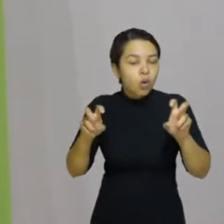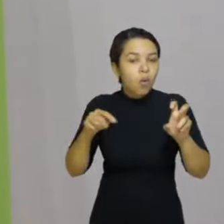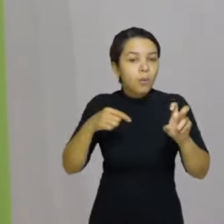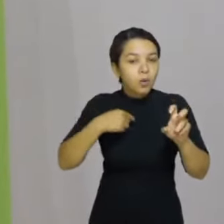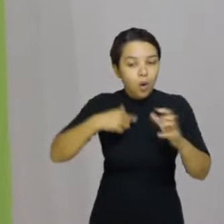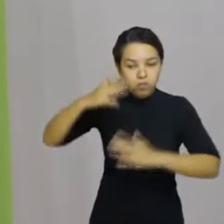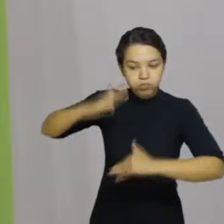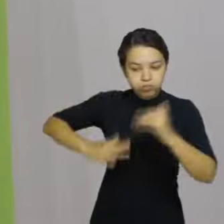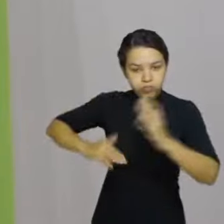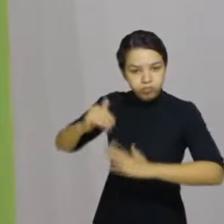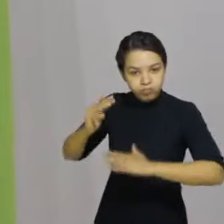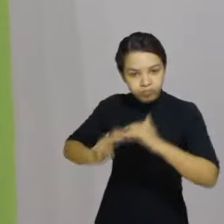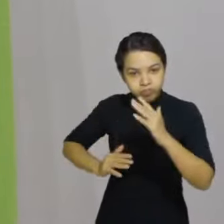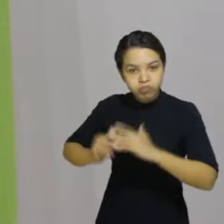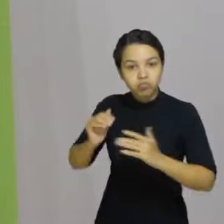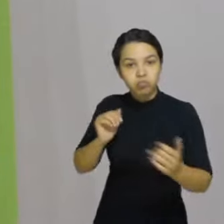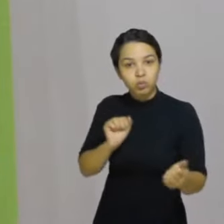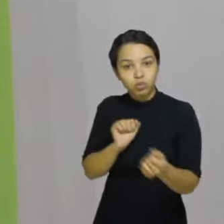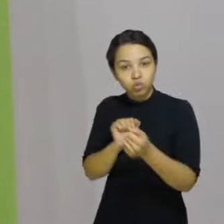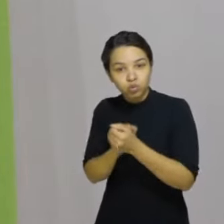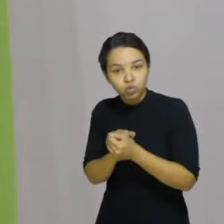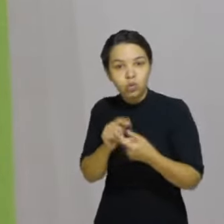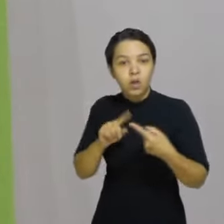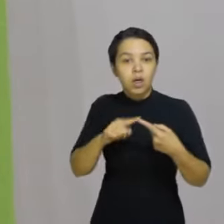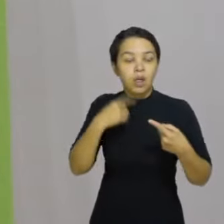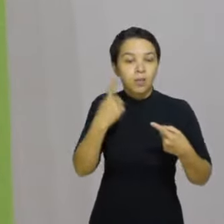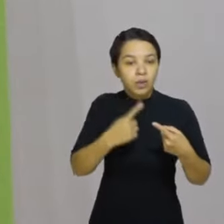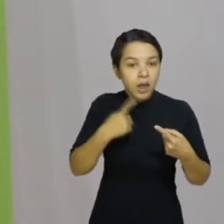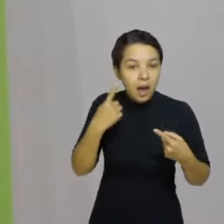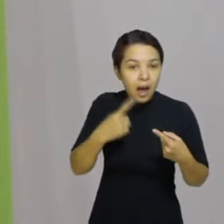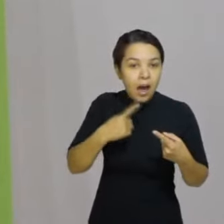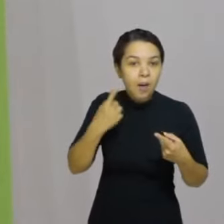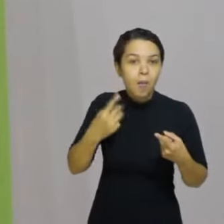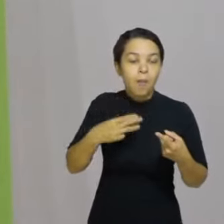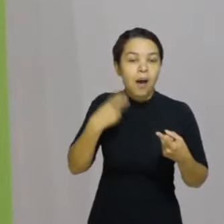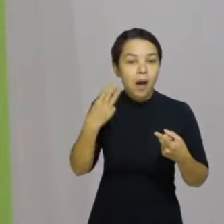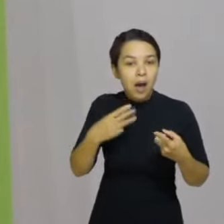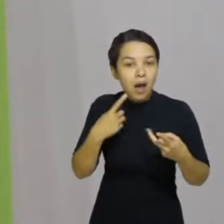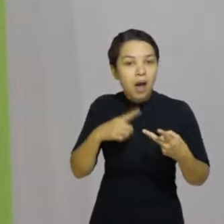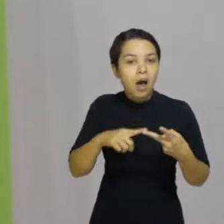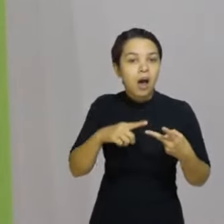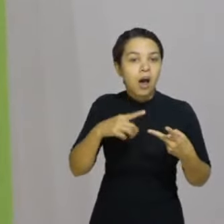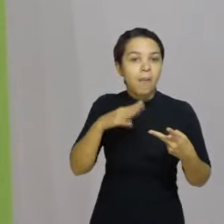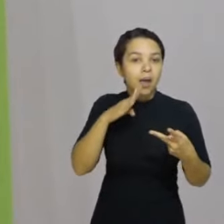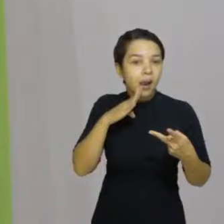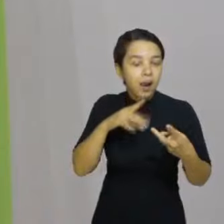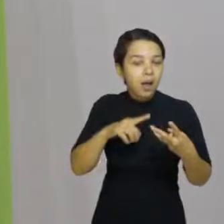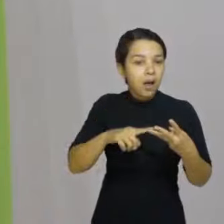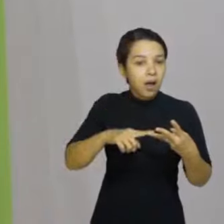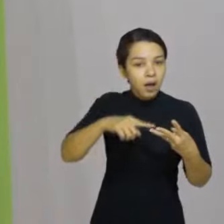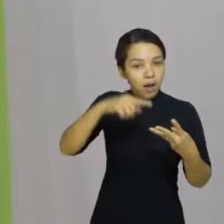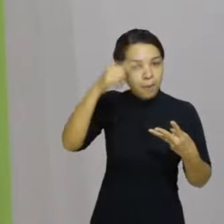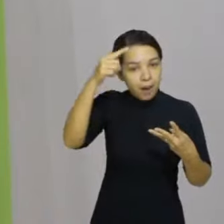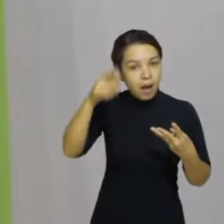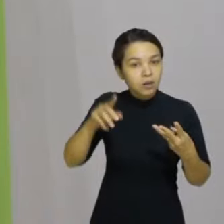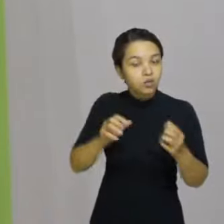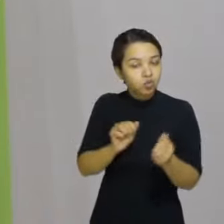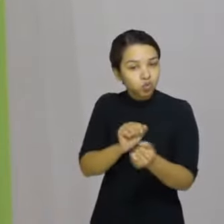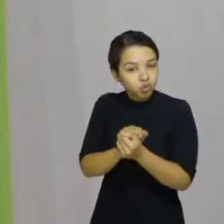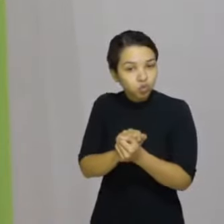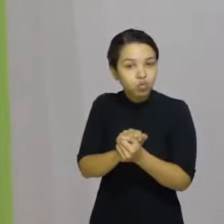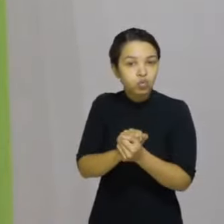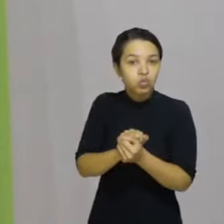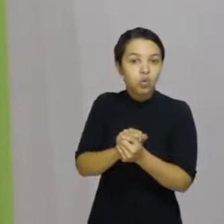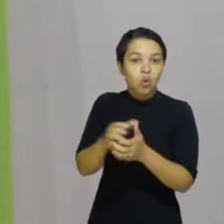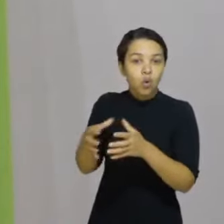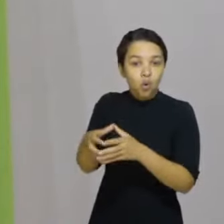feito em conjunto, o deputado Márcio, o deputado Mário, o deputado Berlanda, junto à bancada da Serra, até a respeito da situação